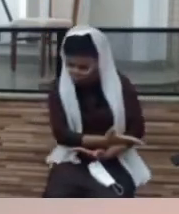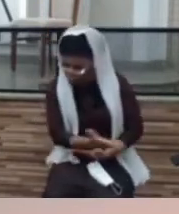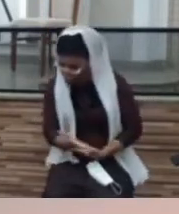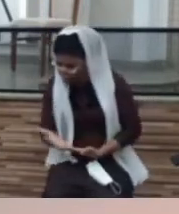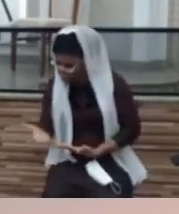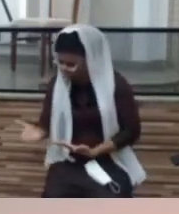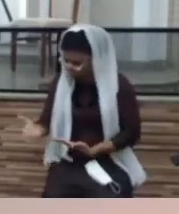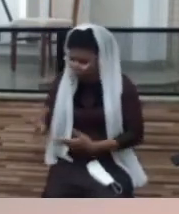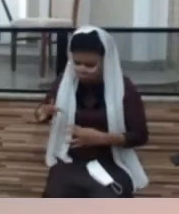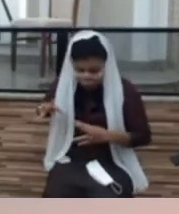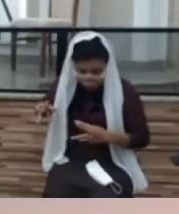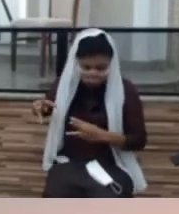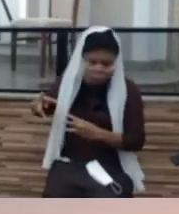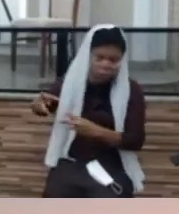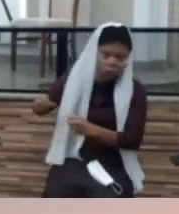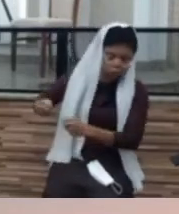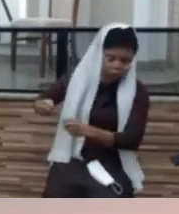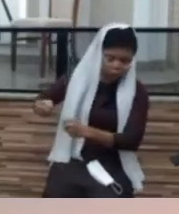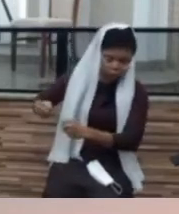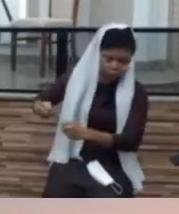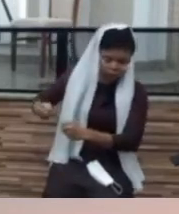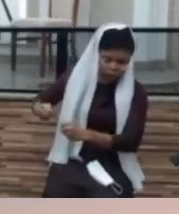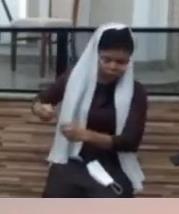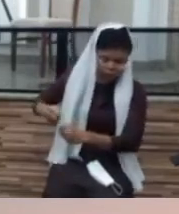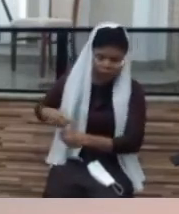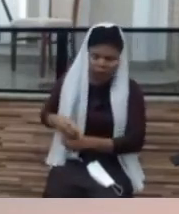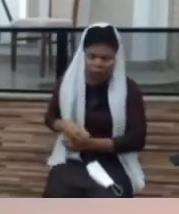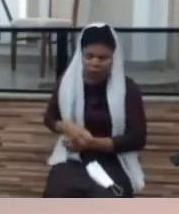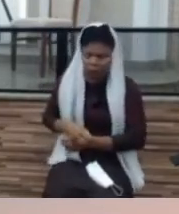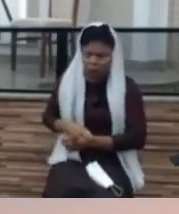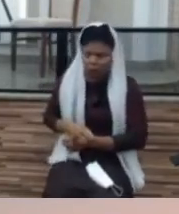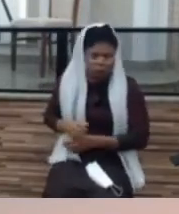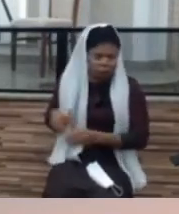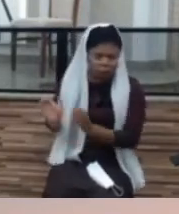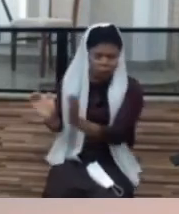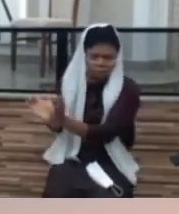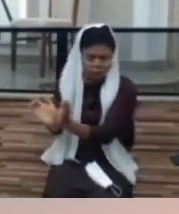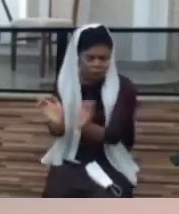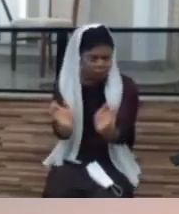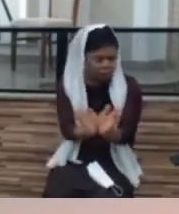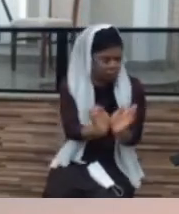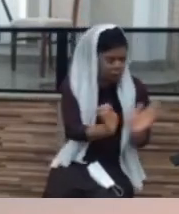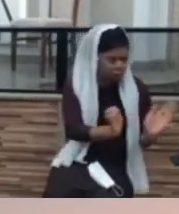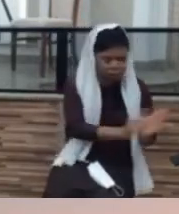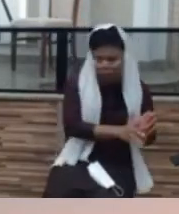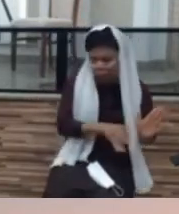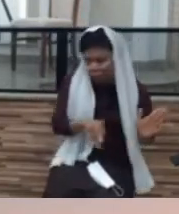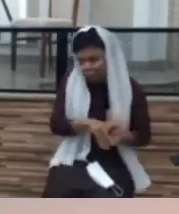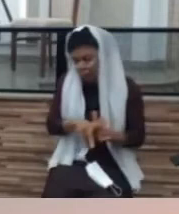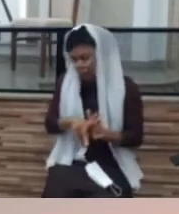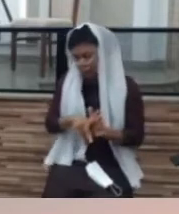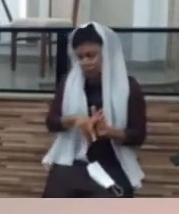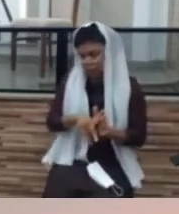área, aqueles termos dos caldeus, da Babilônia, irmãos, e esse homem deu